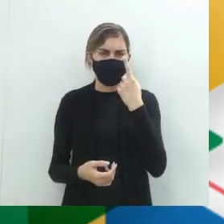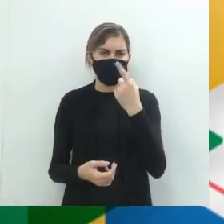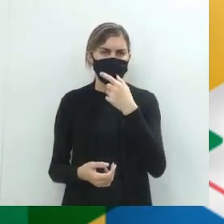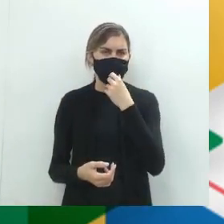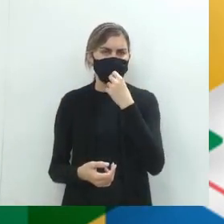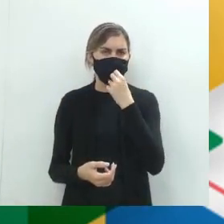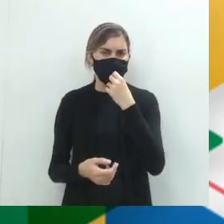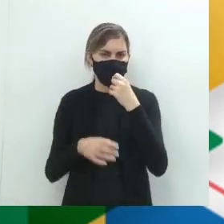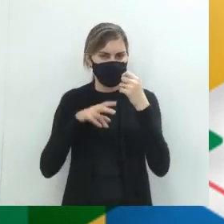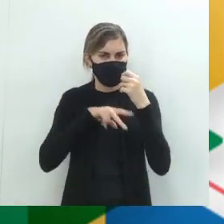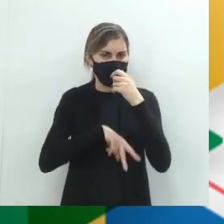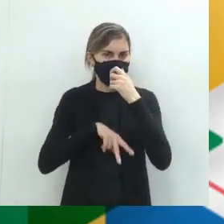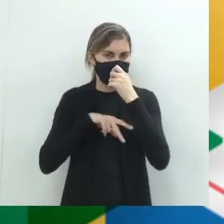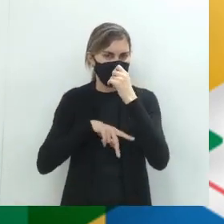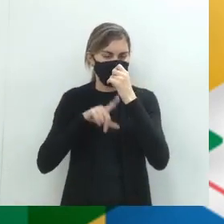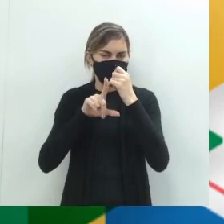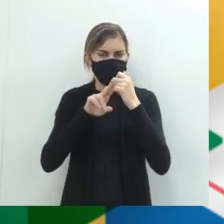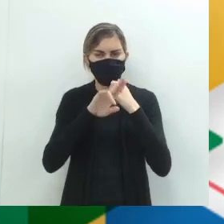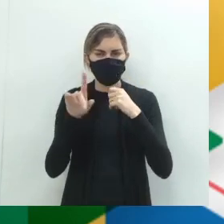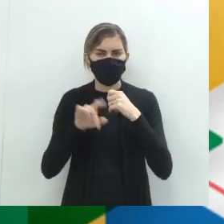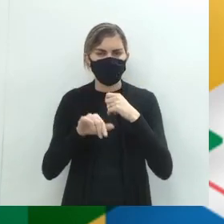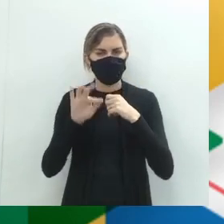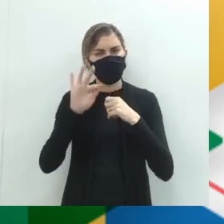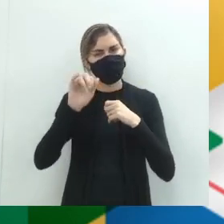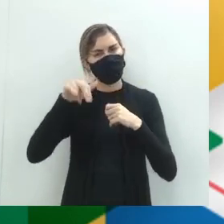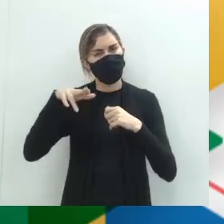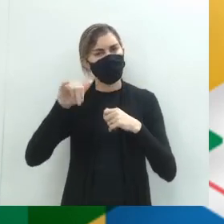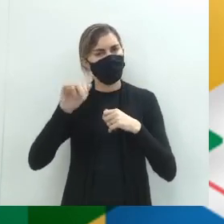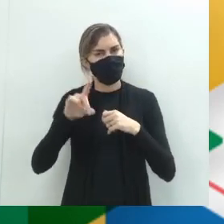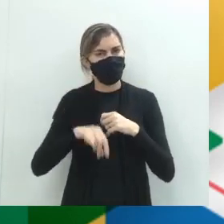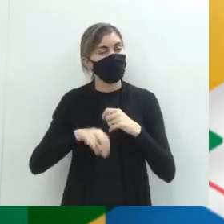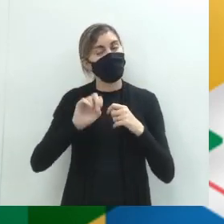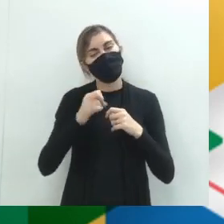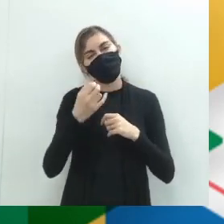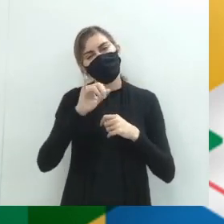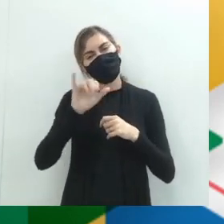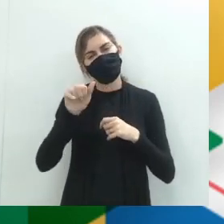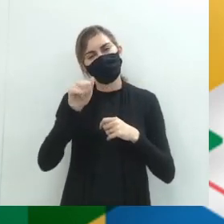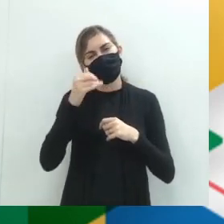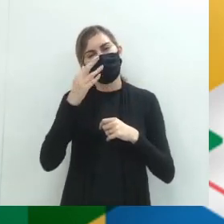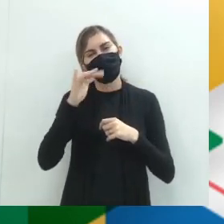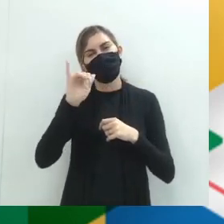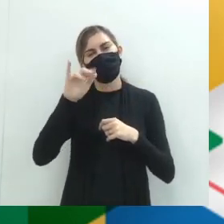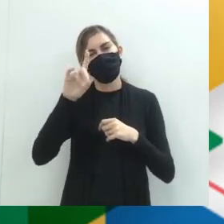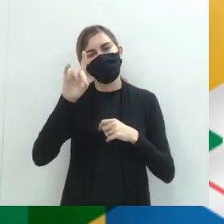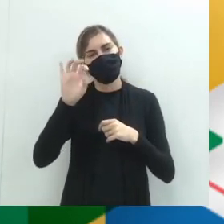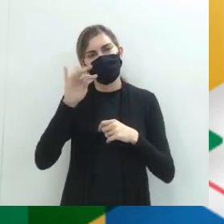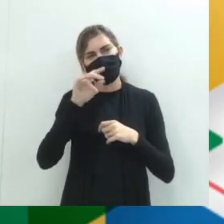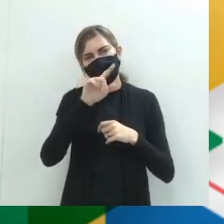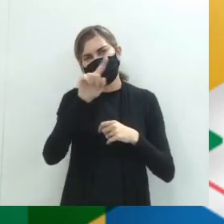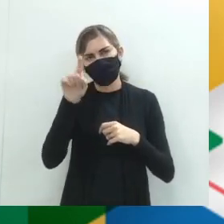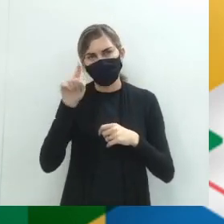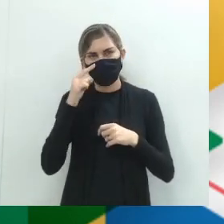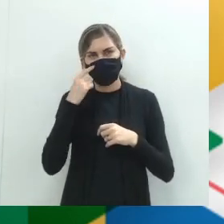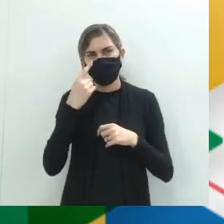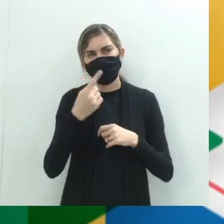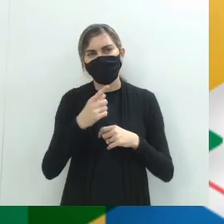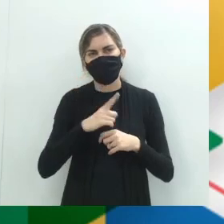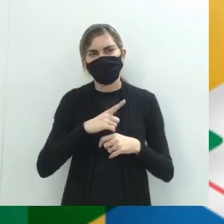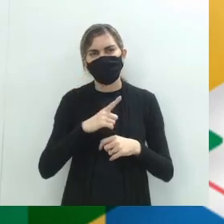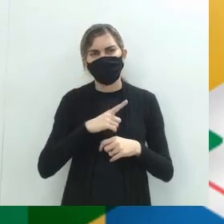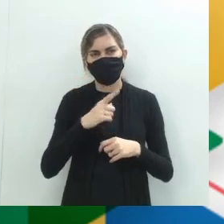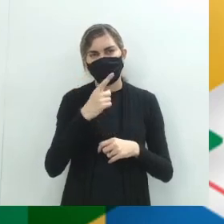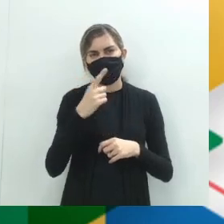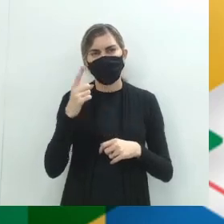português de Luiz Fernando, ou então chefia Jaidete. Se tu tiveres, entendeu,